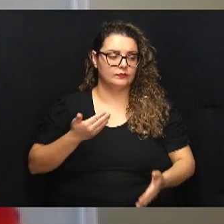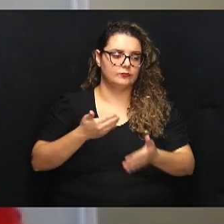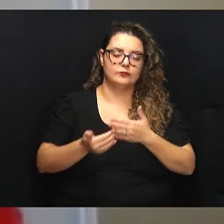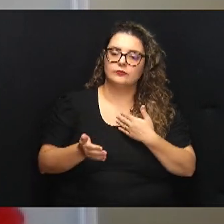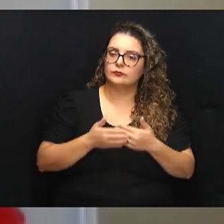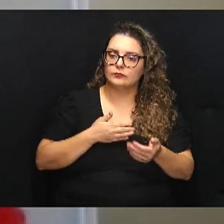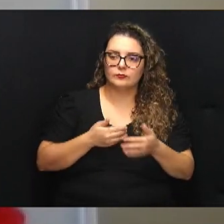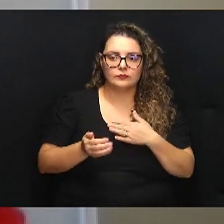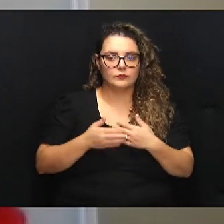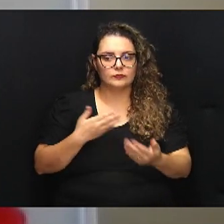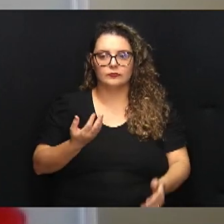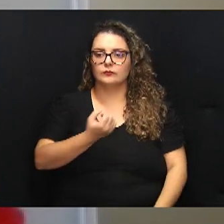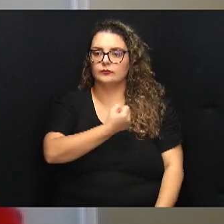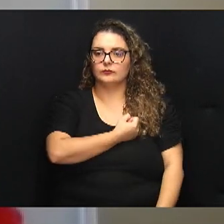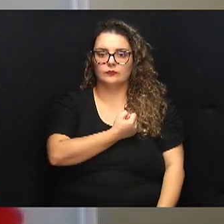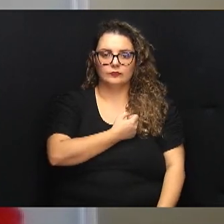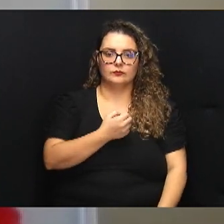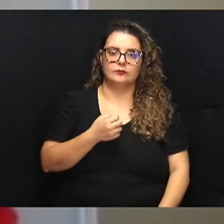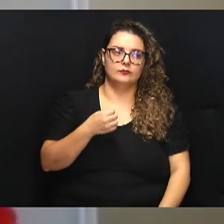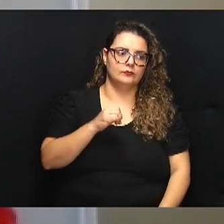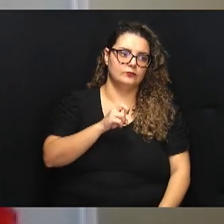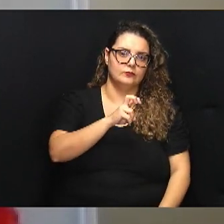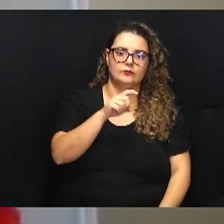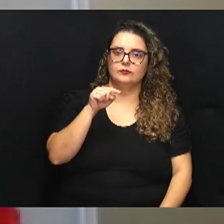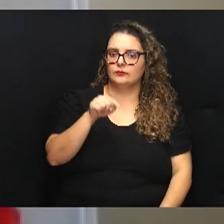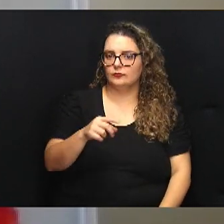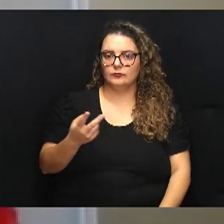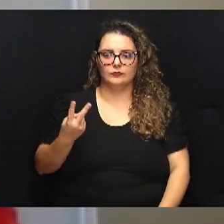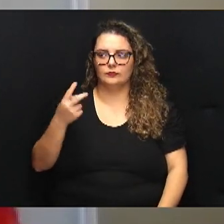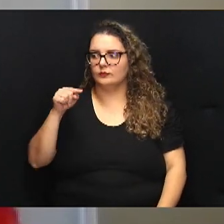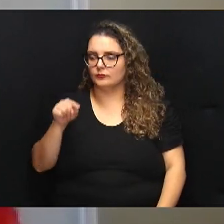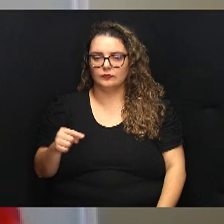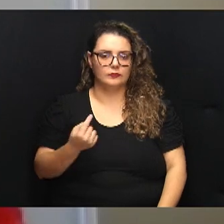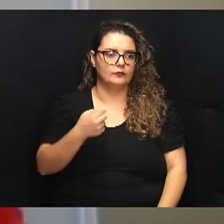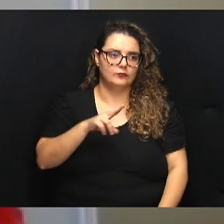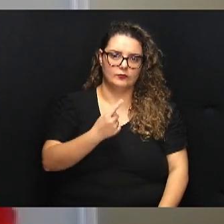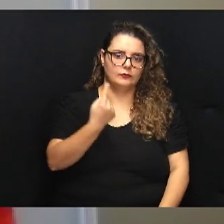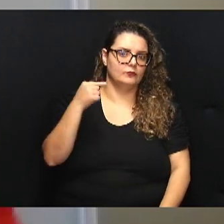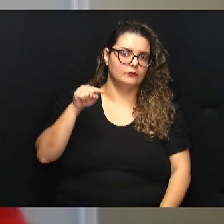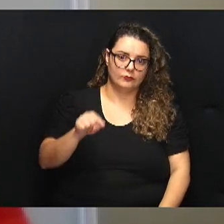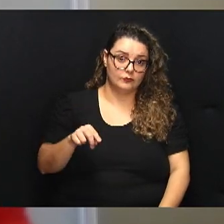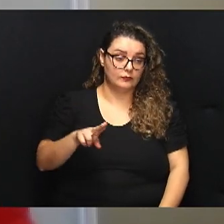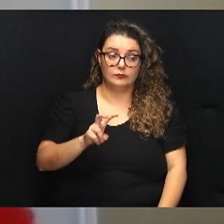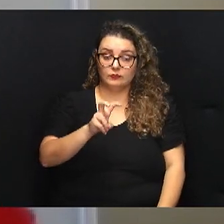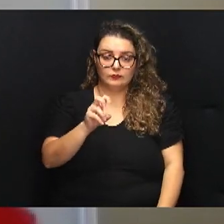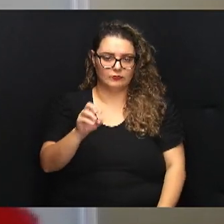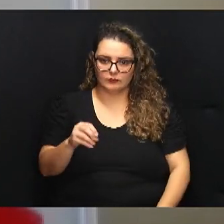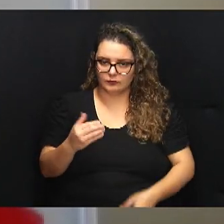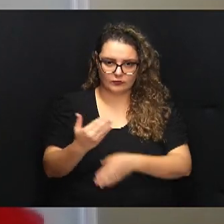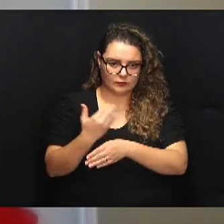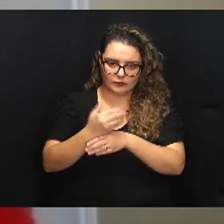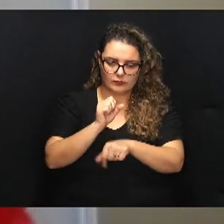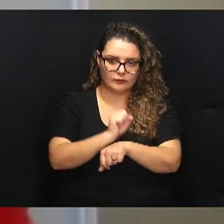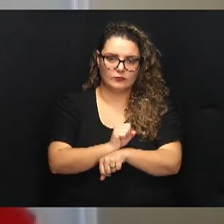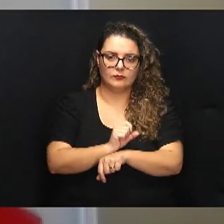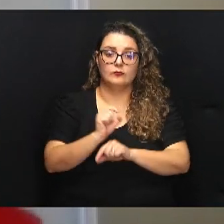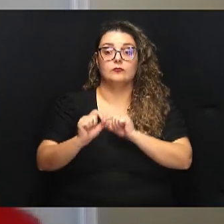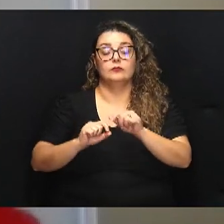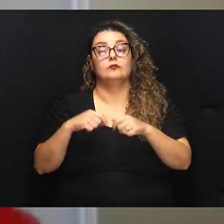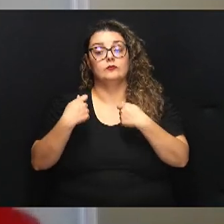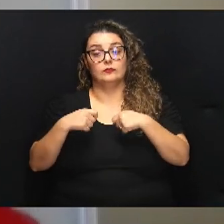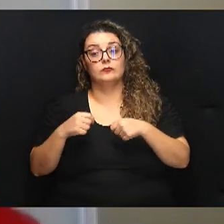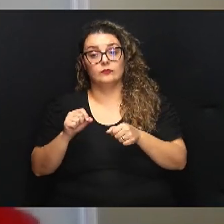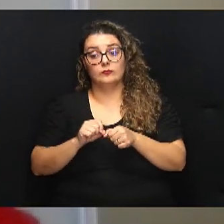independentemente do número em si, se são 5.000, 2.000 ou 1.000 ou 500, O que eu acho que precisa ser feito